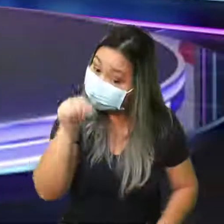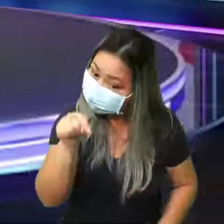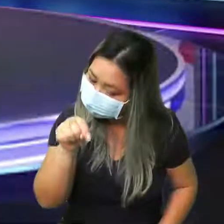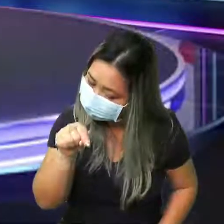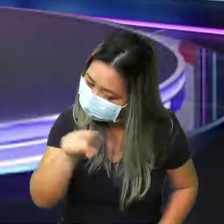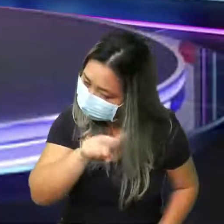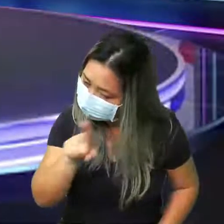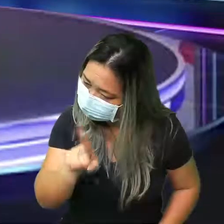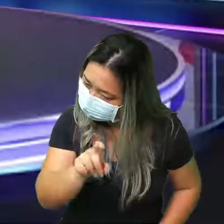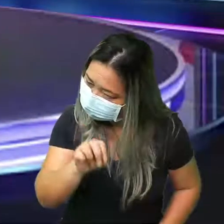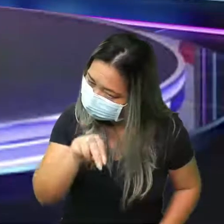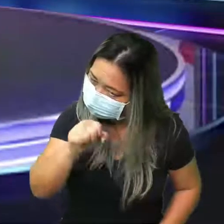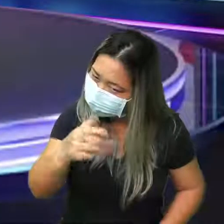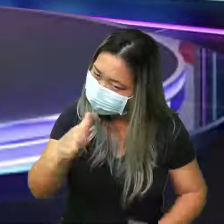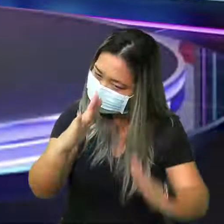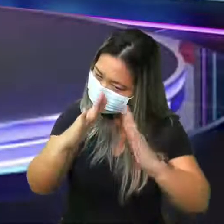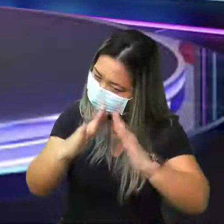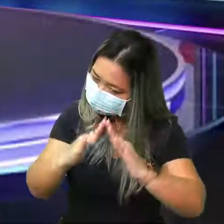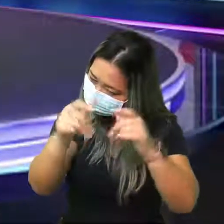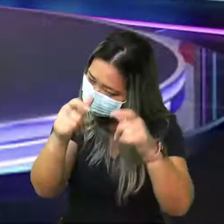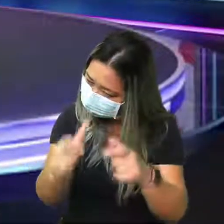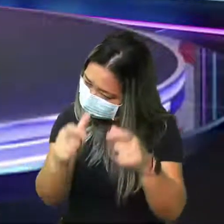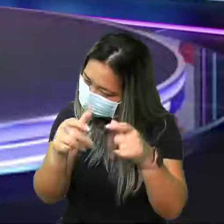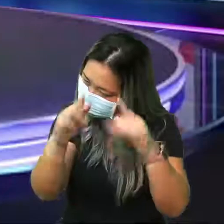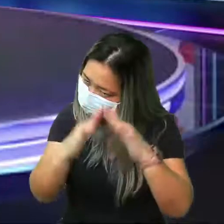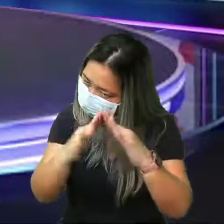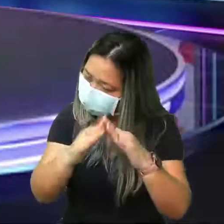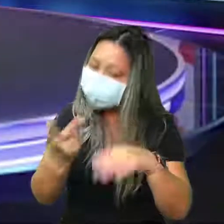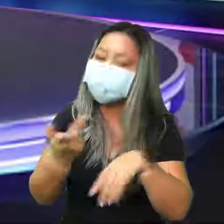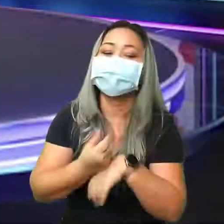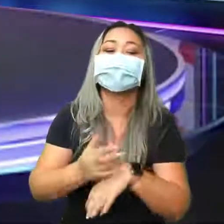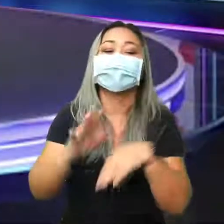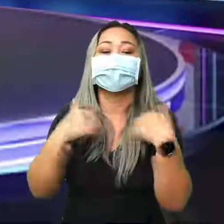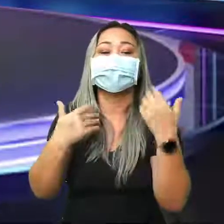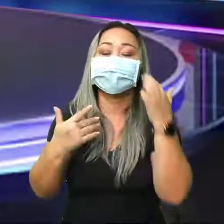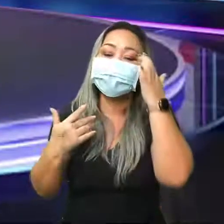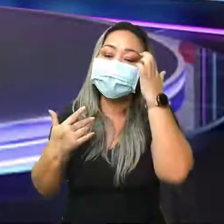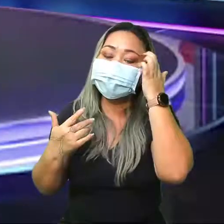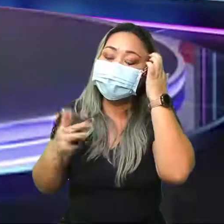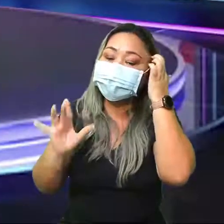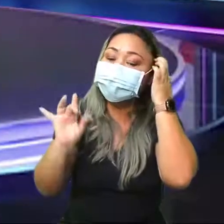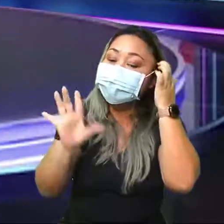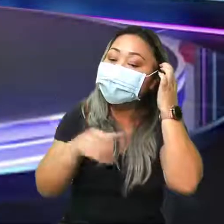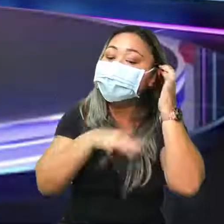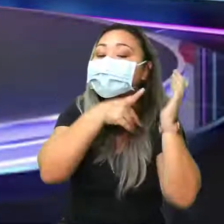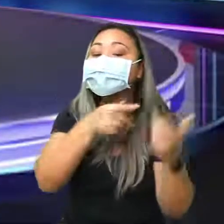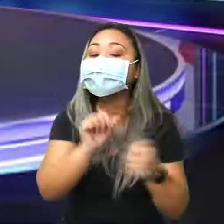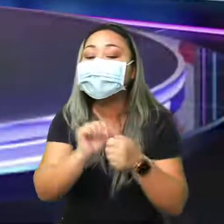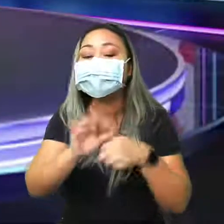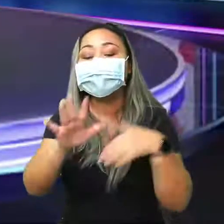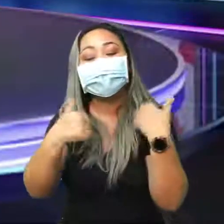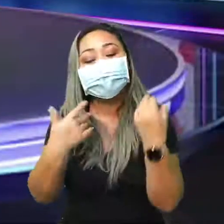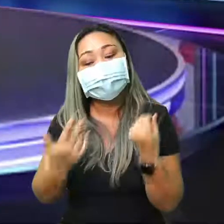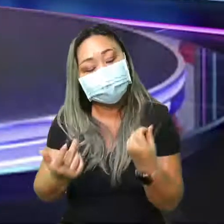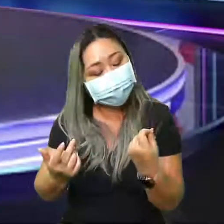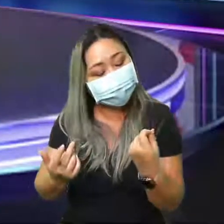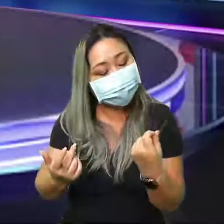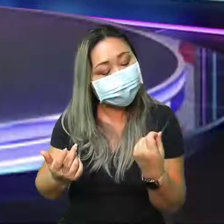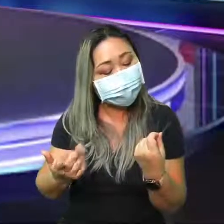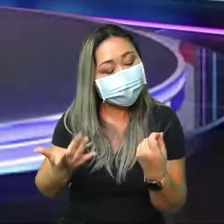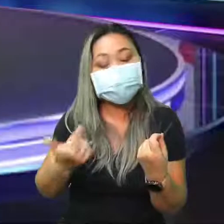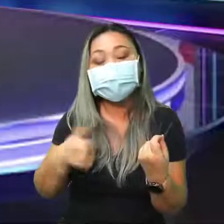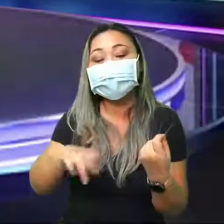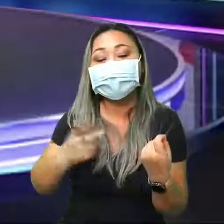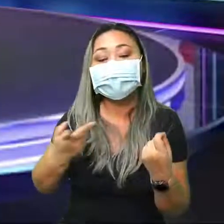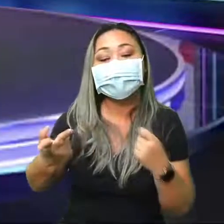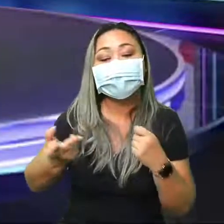a zona, tá? É a casinha dele, local onde você vai procurar. Cada animal vai ter a